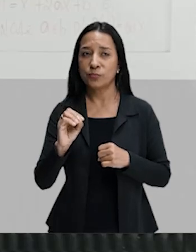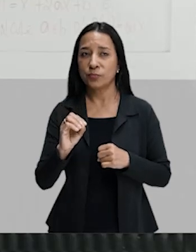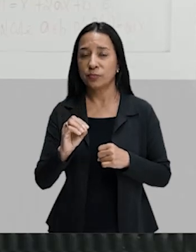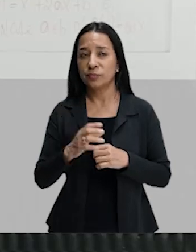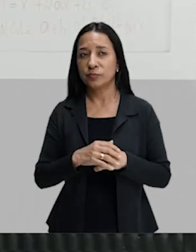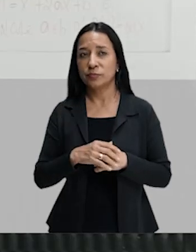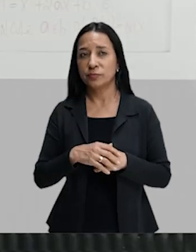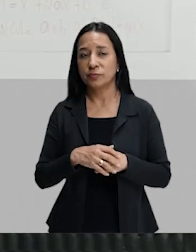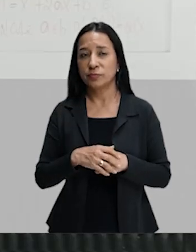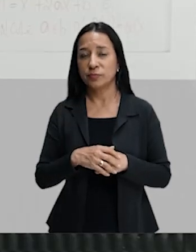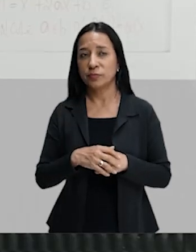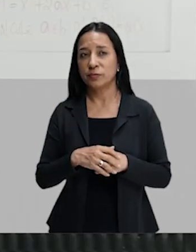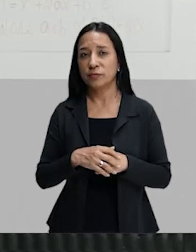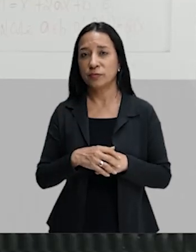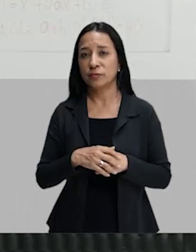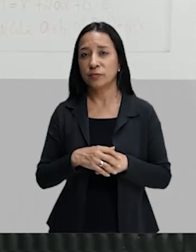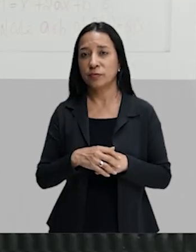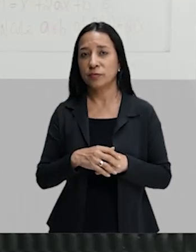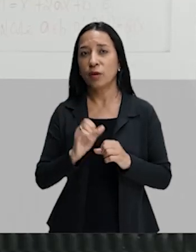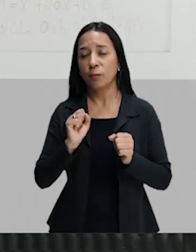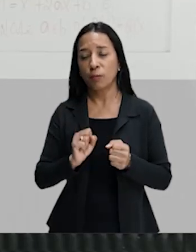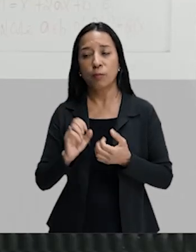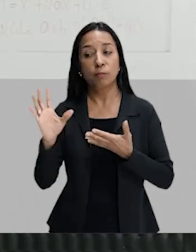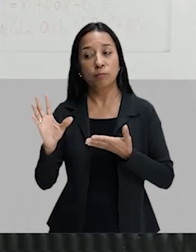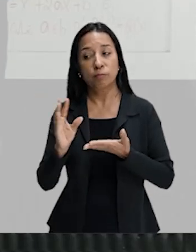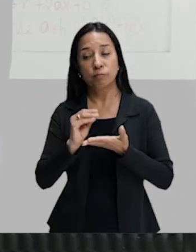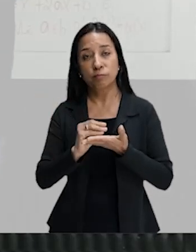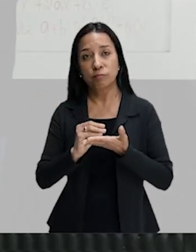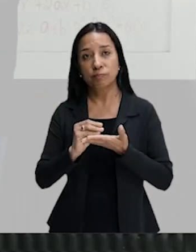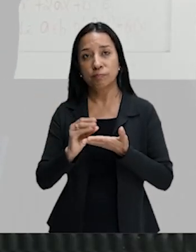se todos os coeficientes